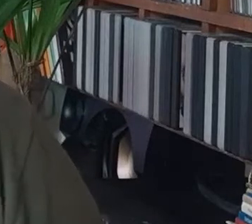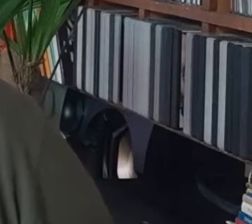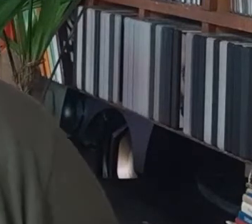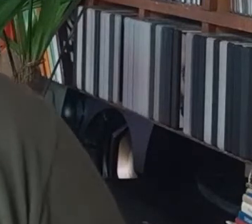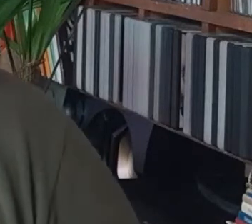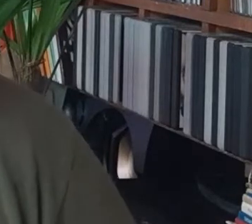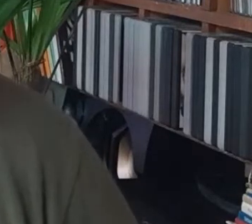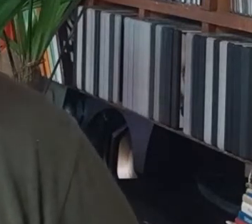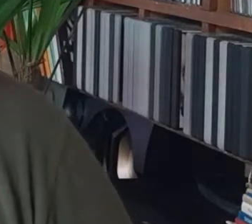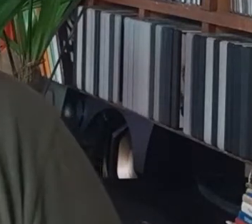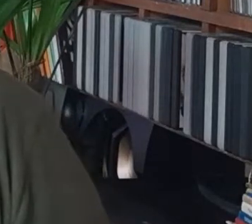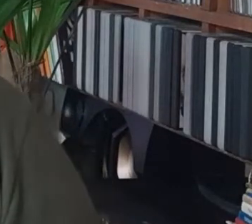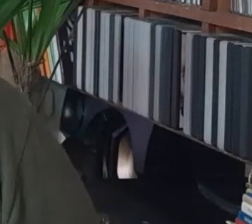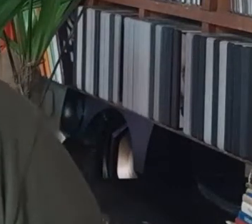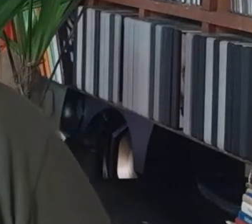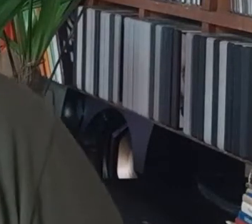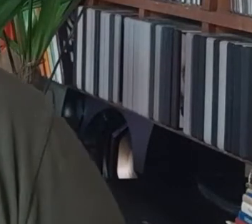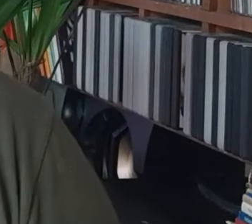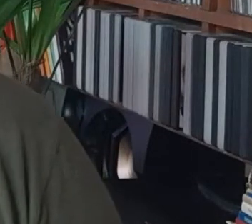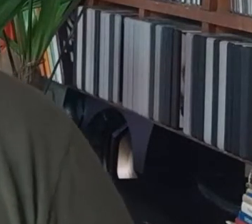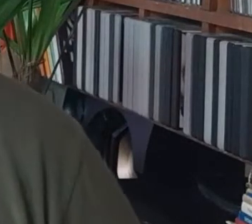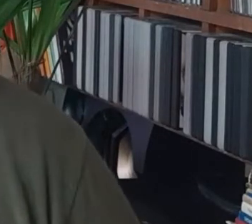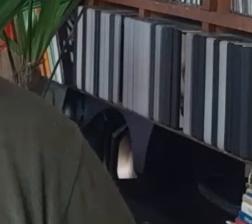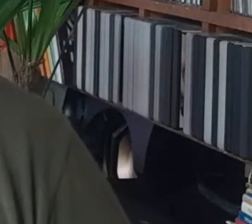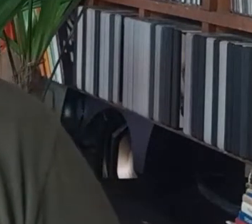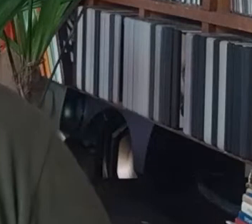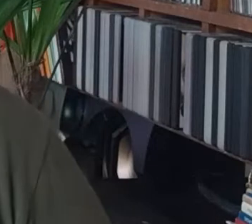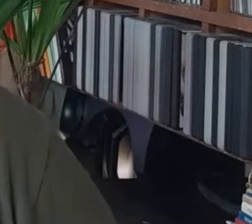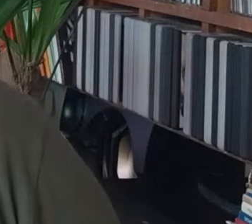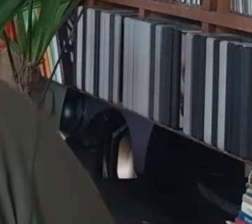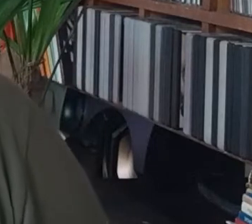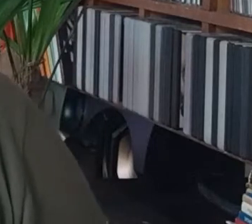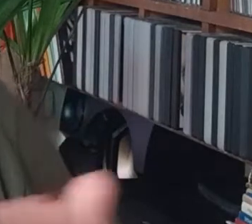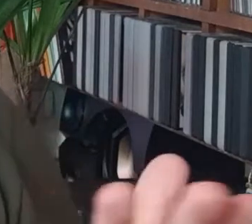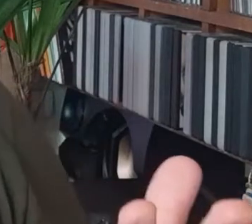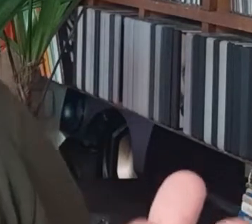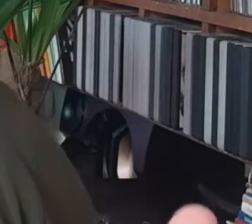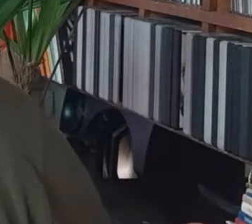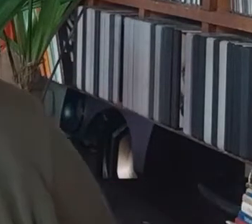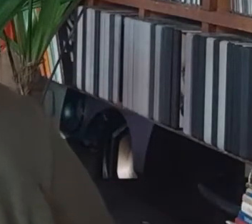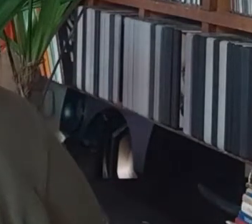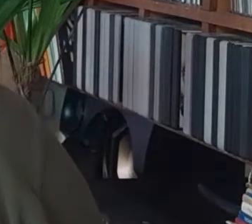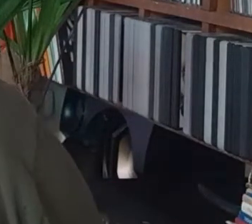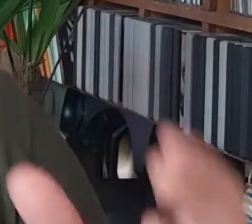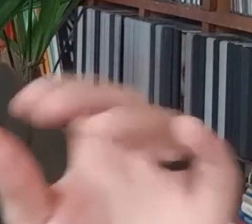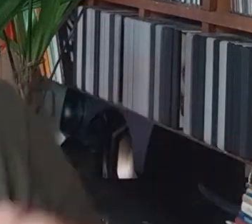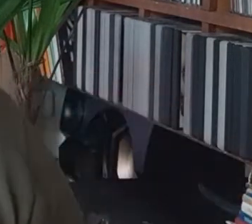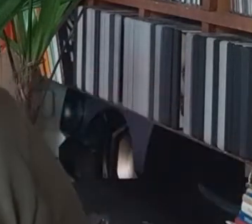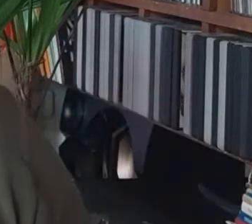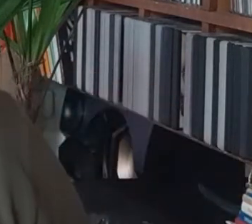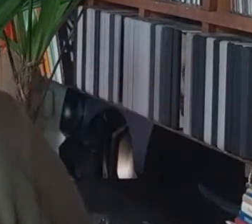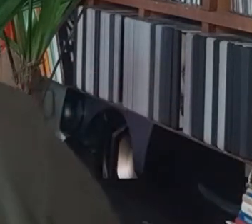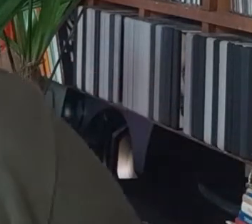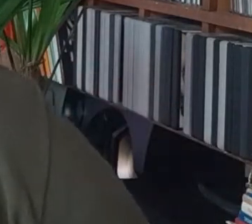Cultura, em parceria com a CIRC. Eu sou Mamute, artista e pesquisador da cidade, e tenho o prazer de apresentar a conversa Estado